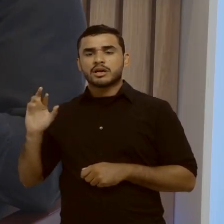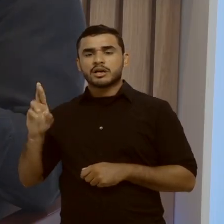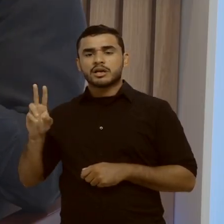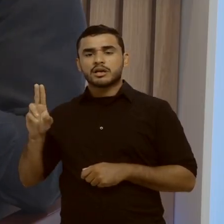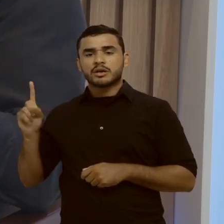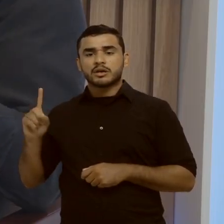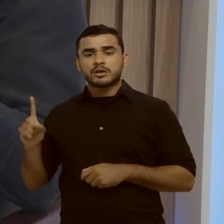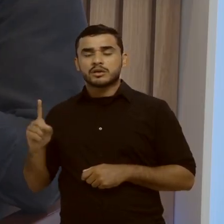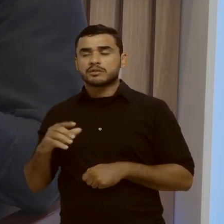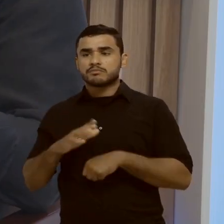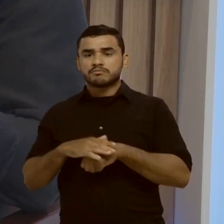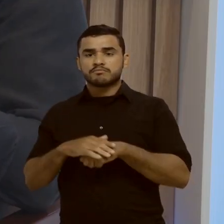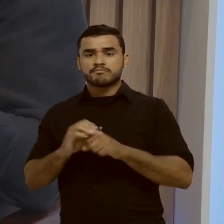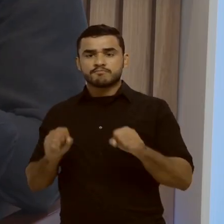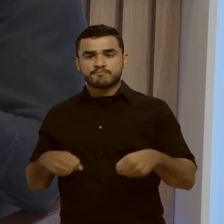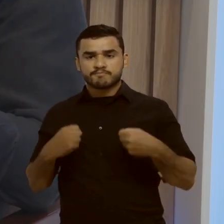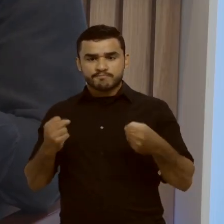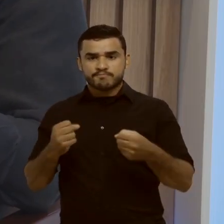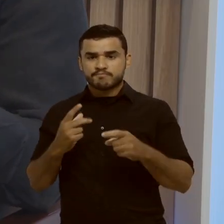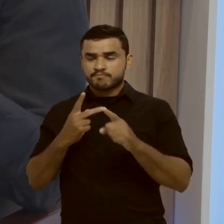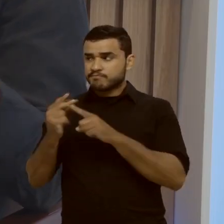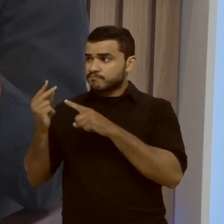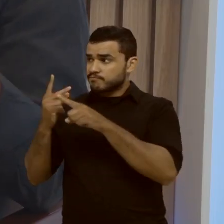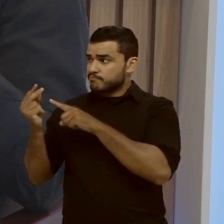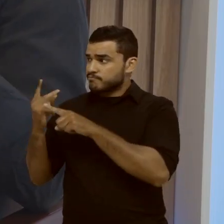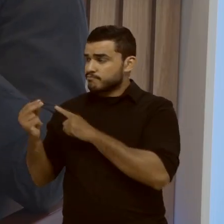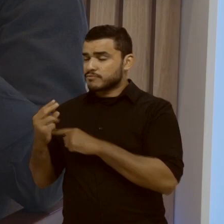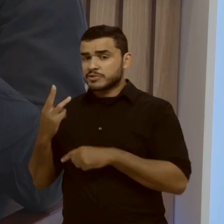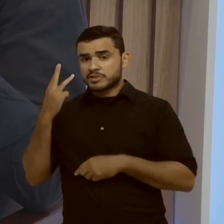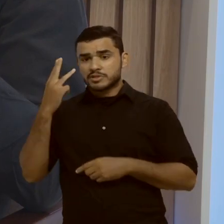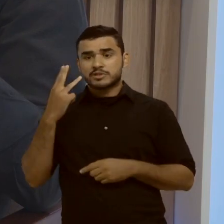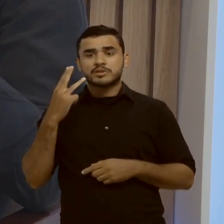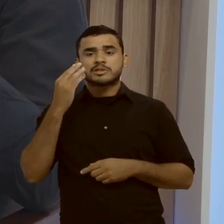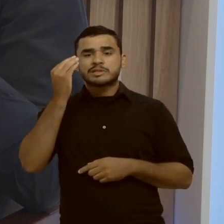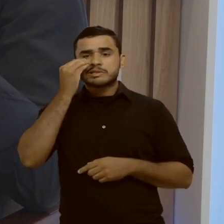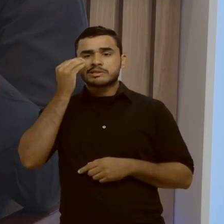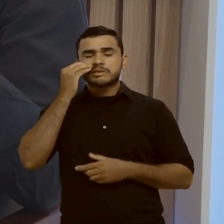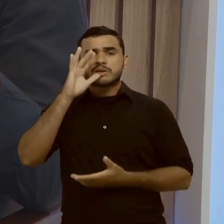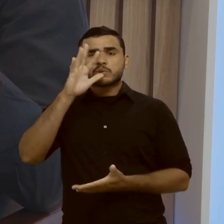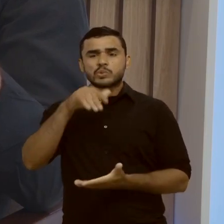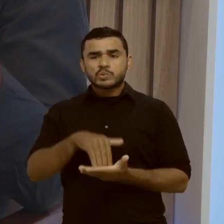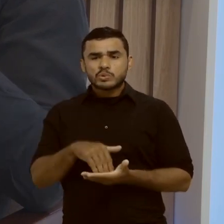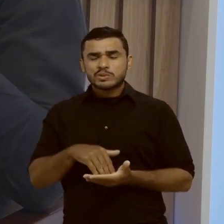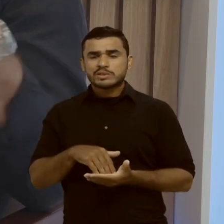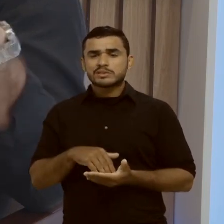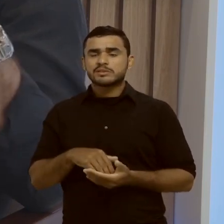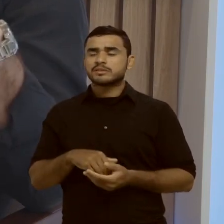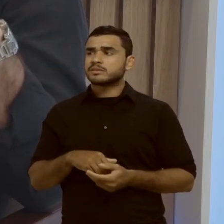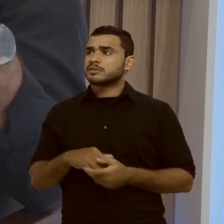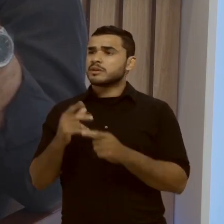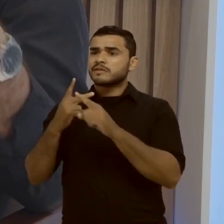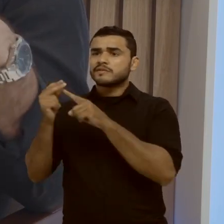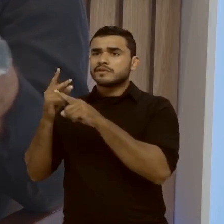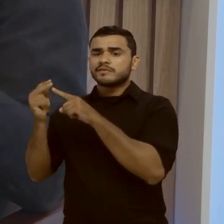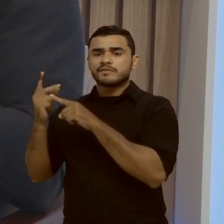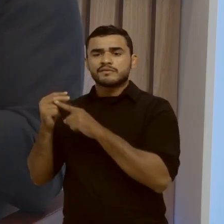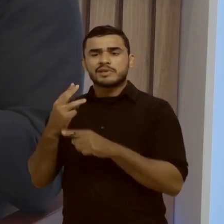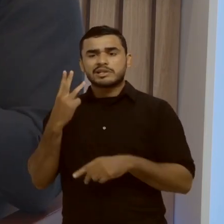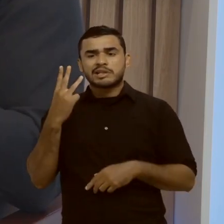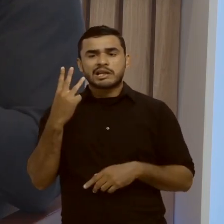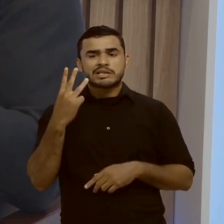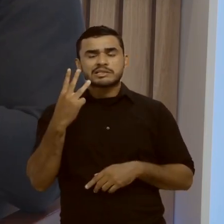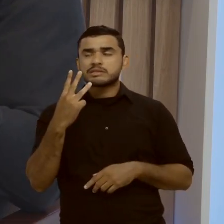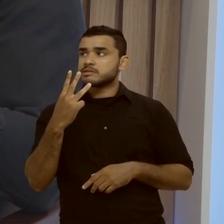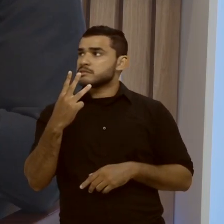vem embalado com 3 vitórias consecutivas, estava lá embaixo na zona na última colocação, na lanterna da